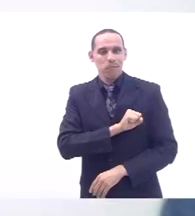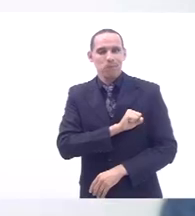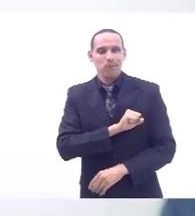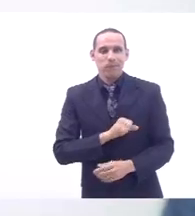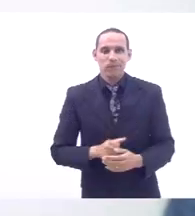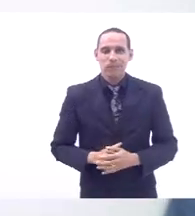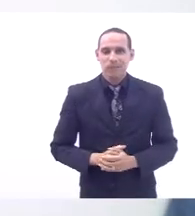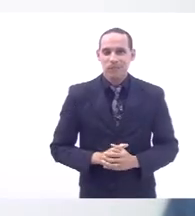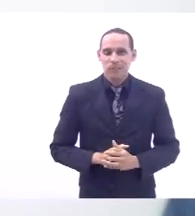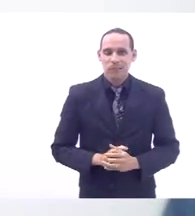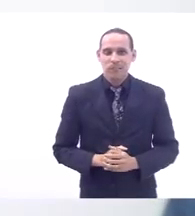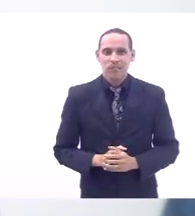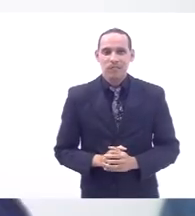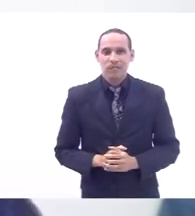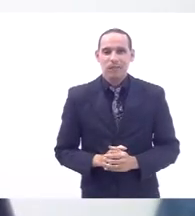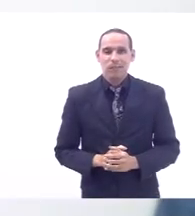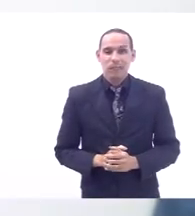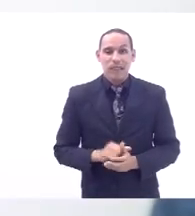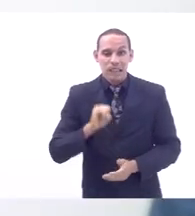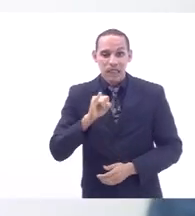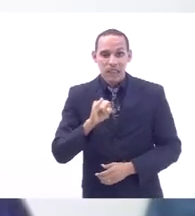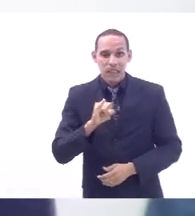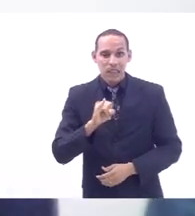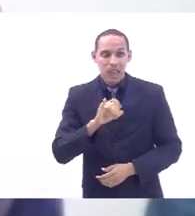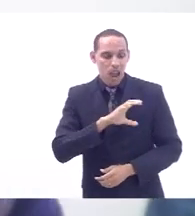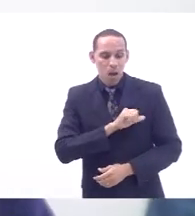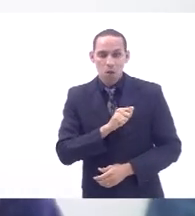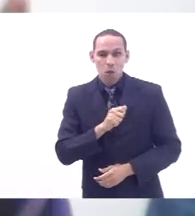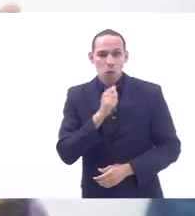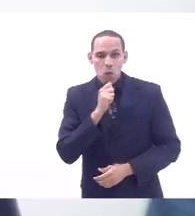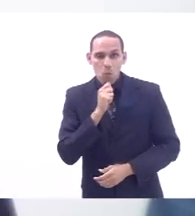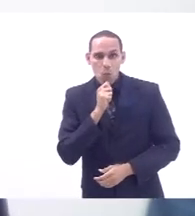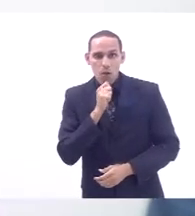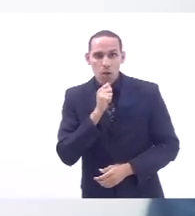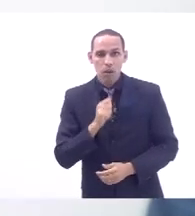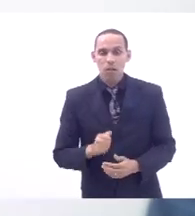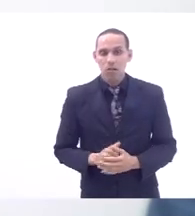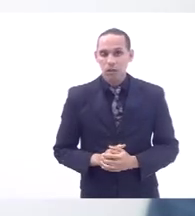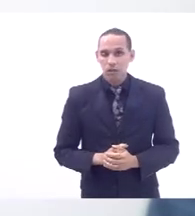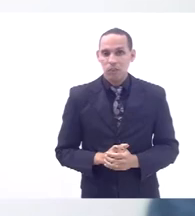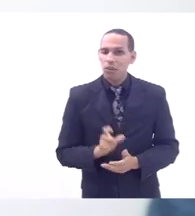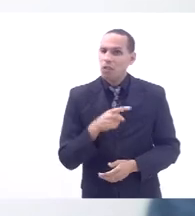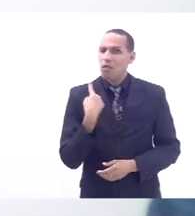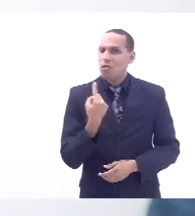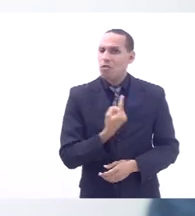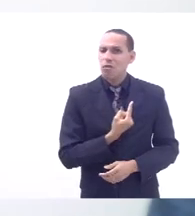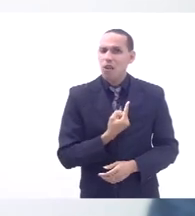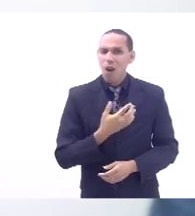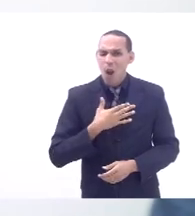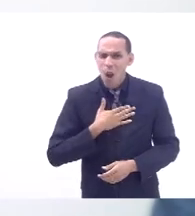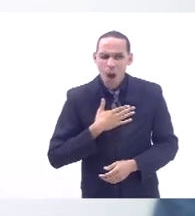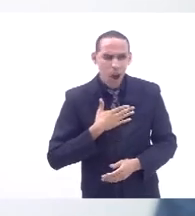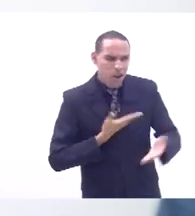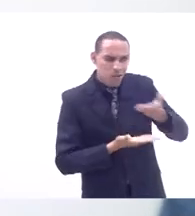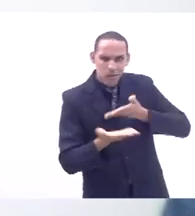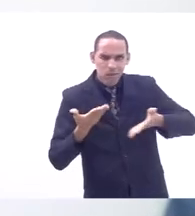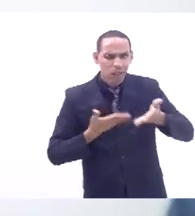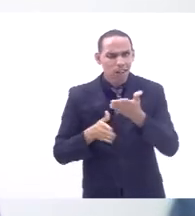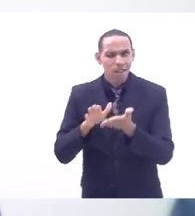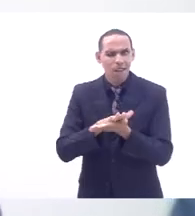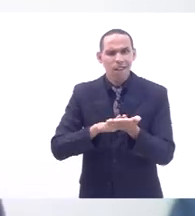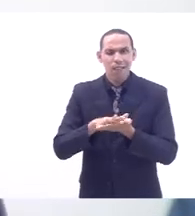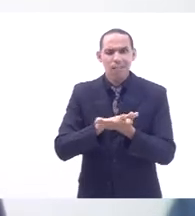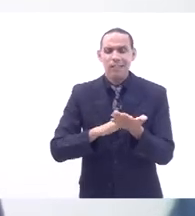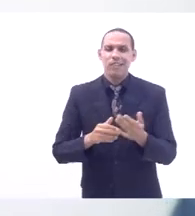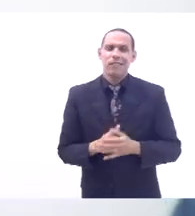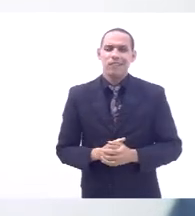Ti oba si fe, sem amor, amari arisarawa. Nós não vamos gostar um dos outros. Enquanto a